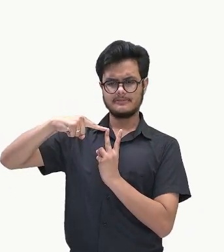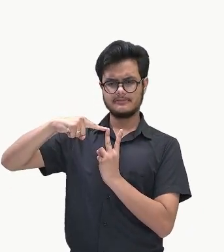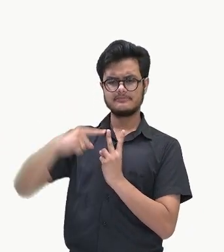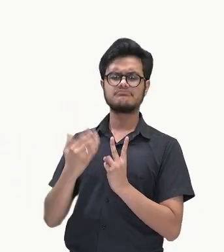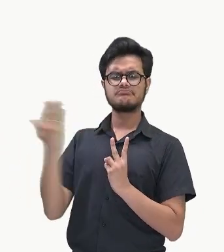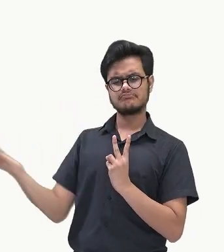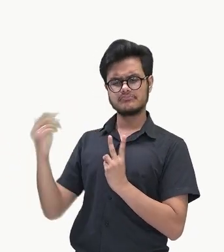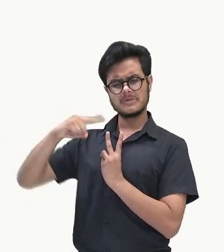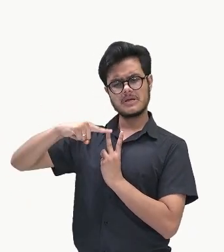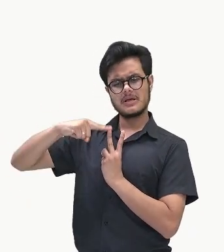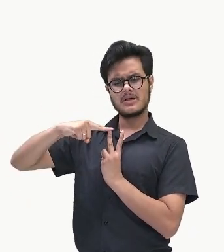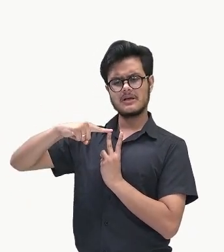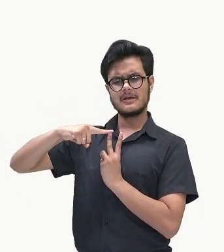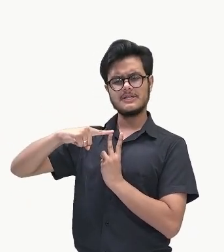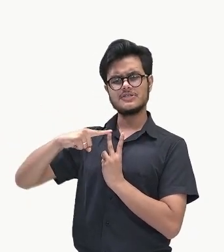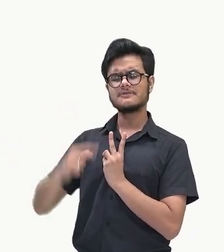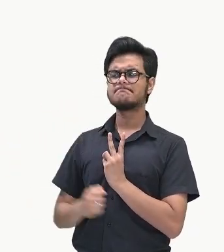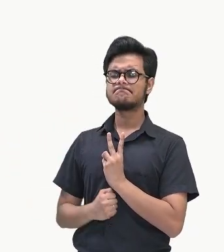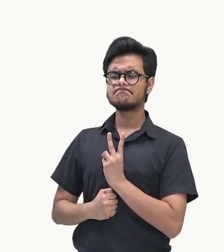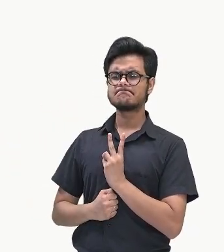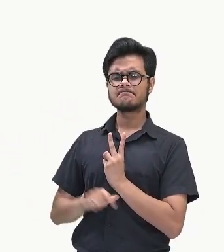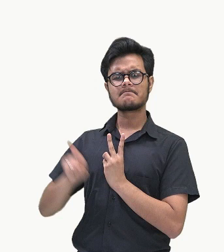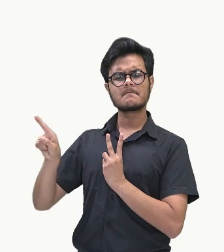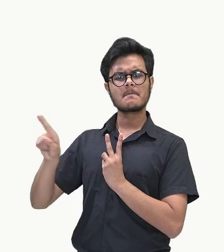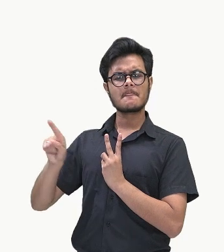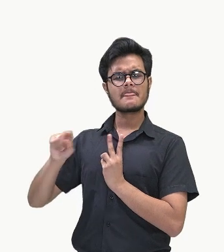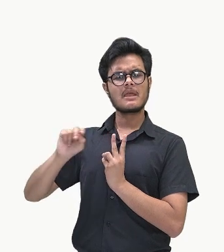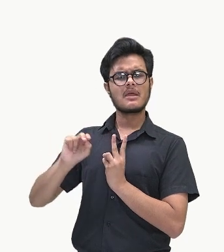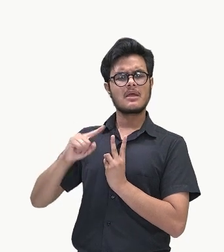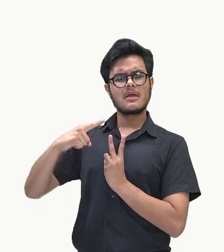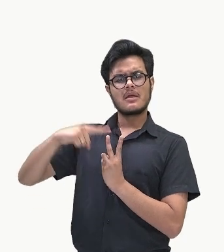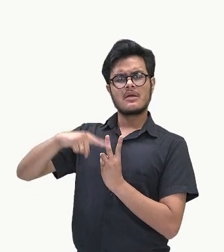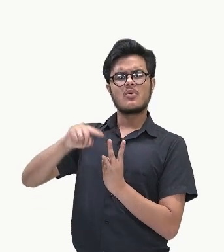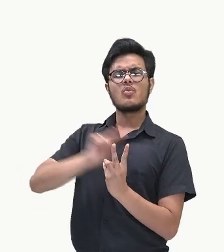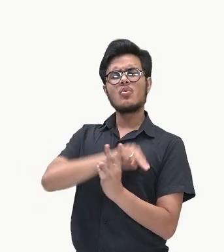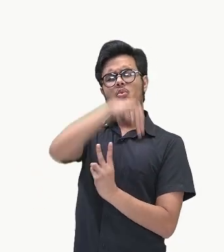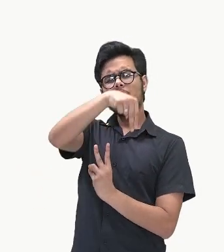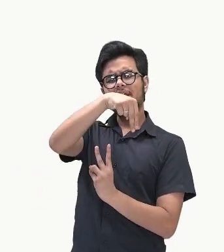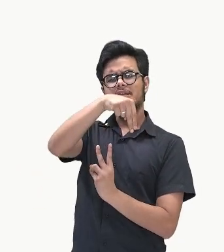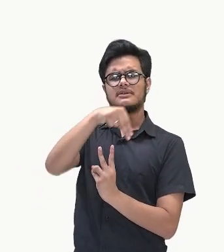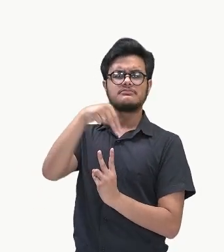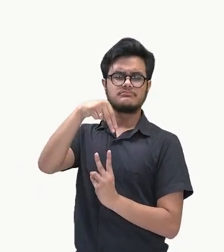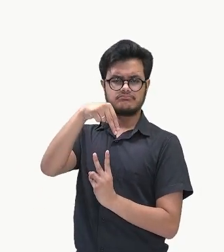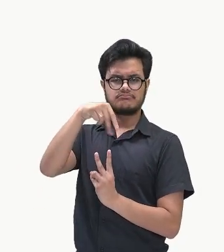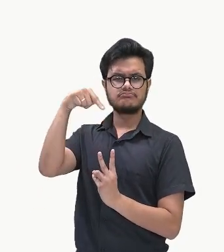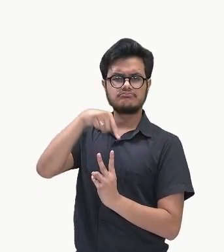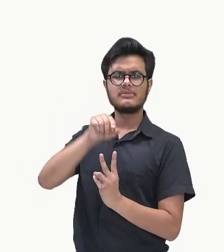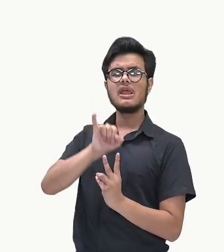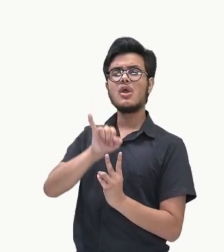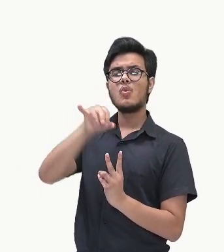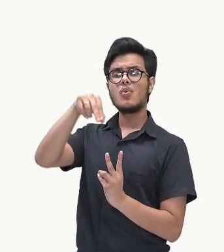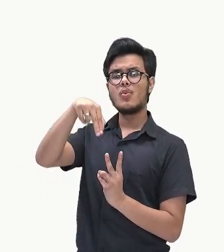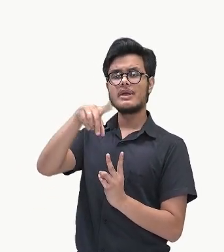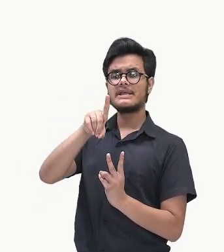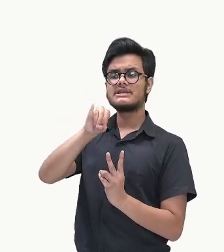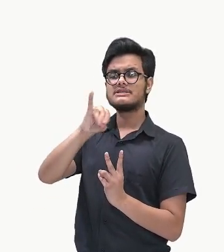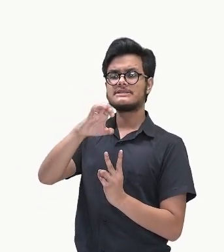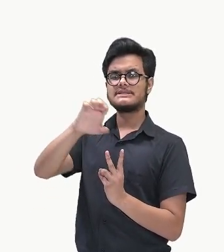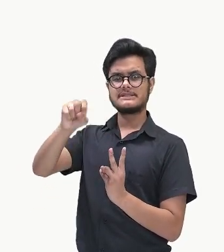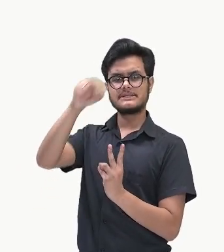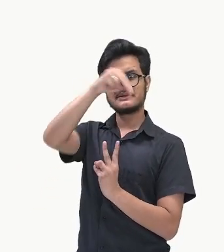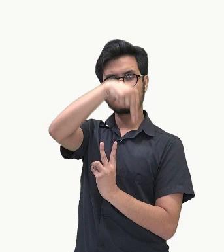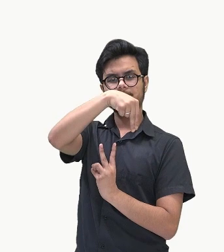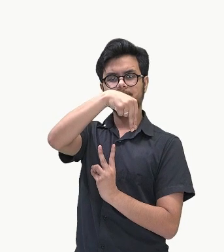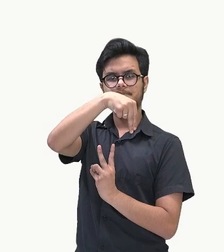nossa raiz, ó, observe que o N está representando aqui o nosso índice, né, o índice do nosso